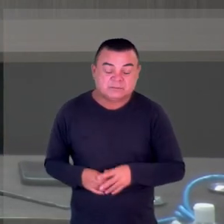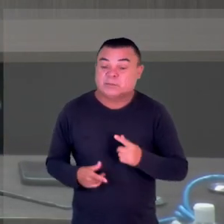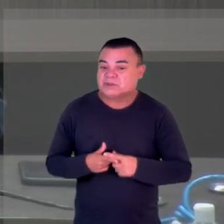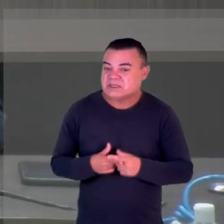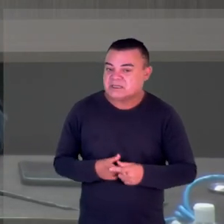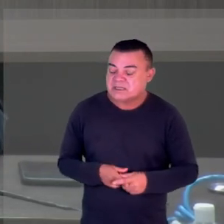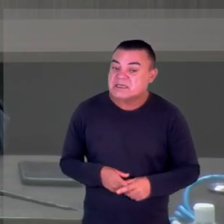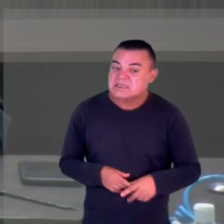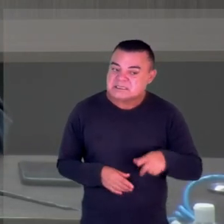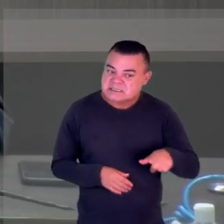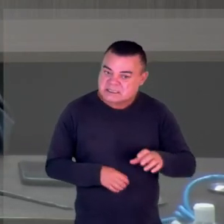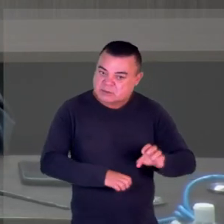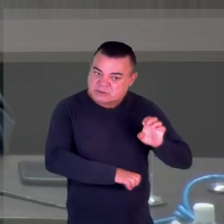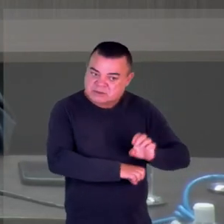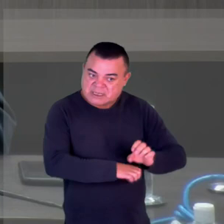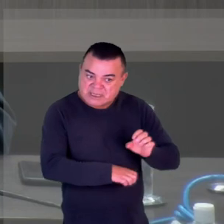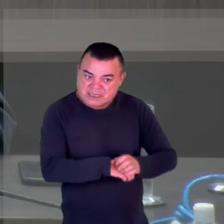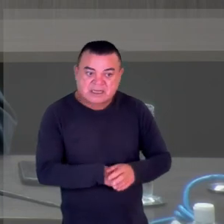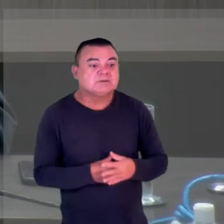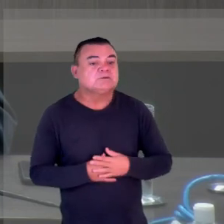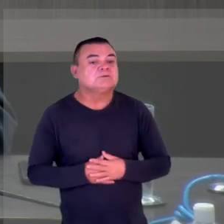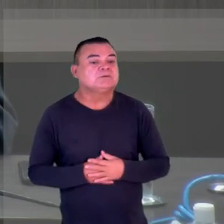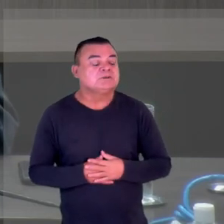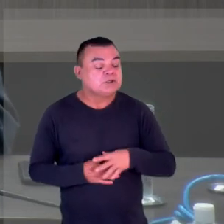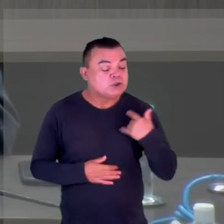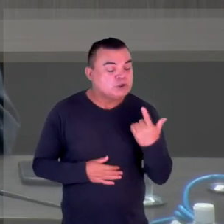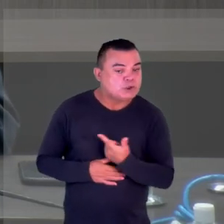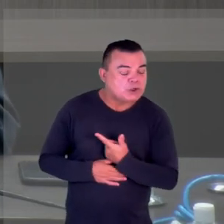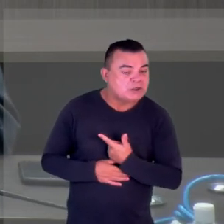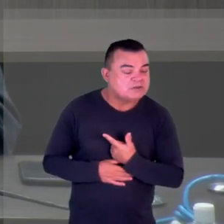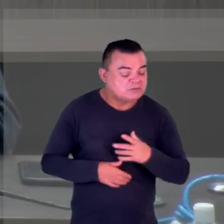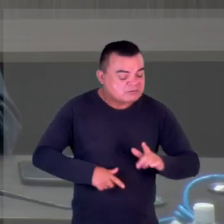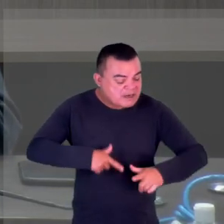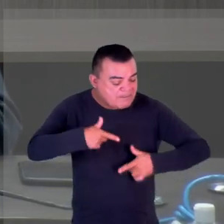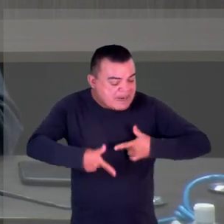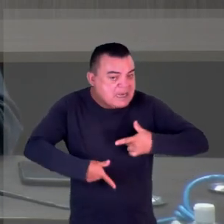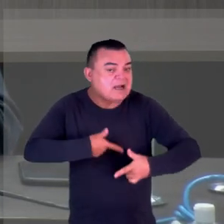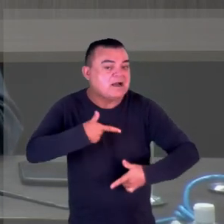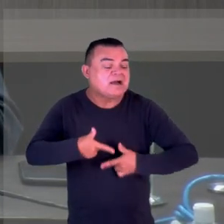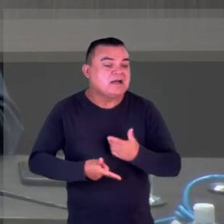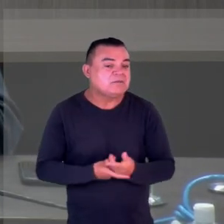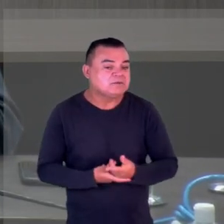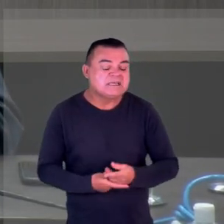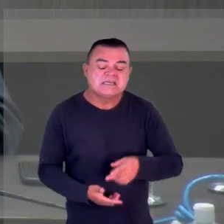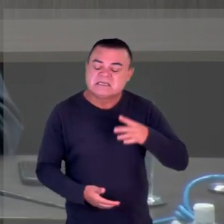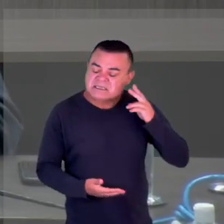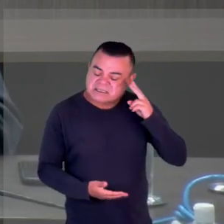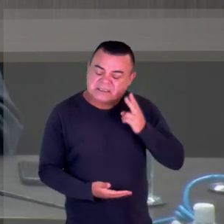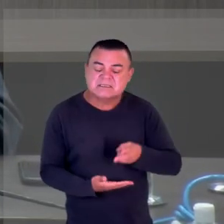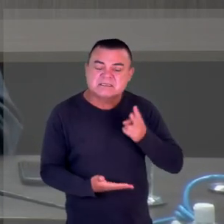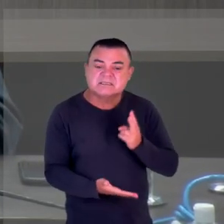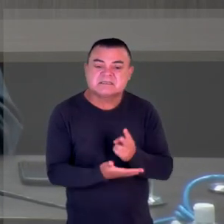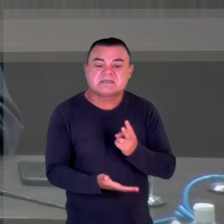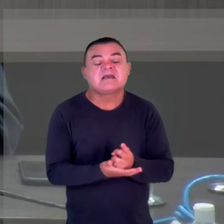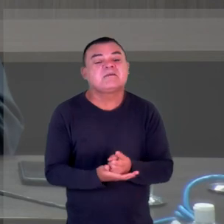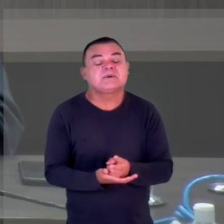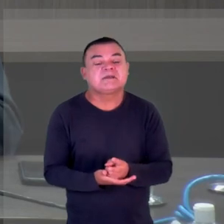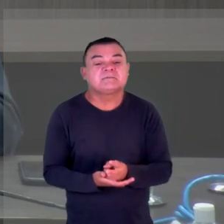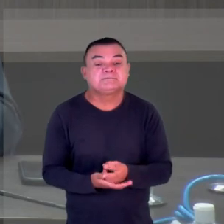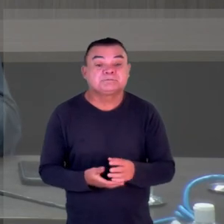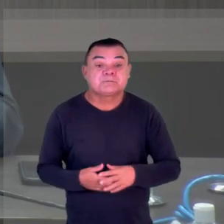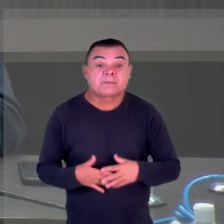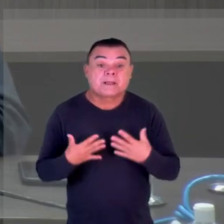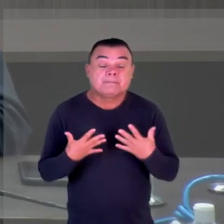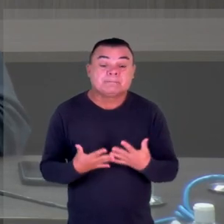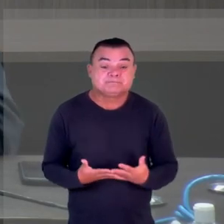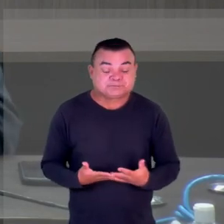nós não trabalharmos diuturnamente para que o ideal do constituinte de 1988